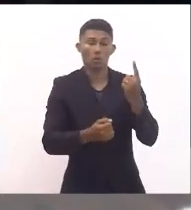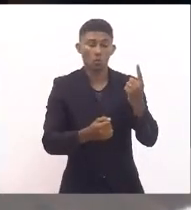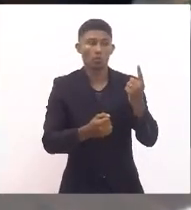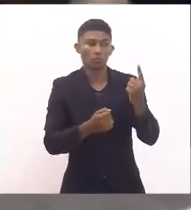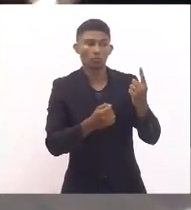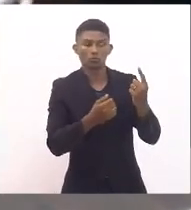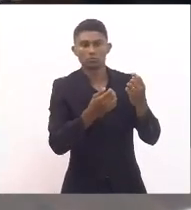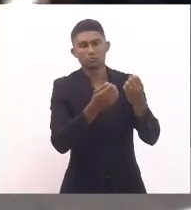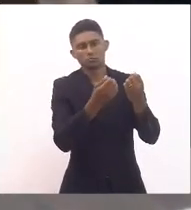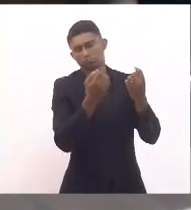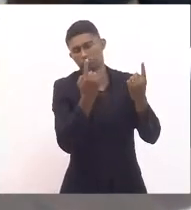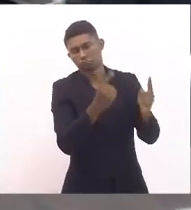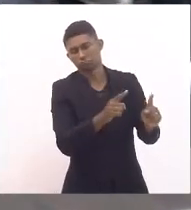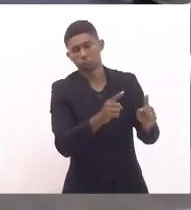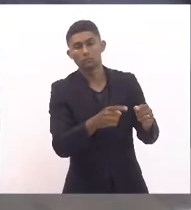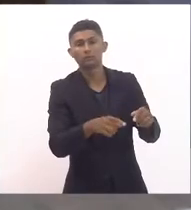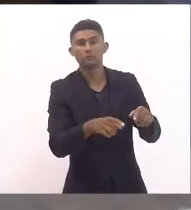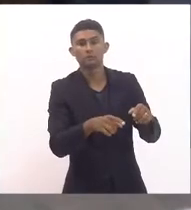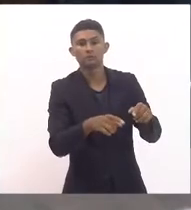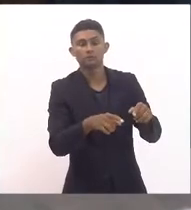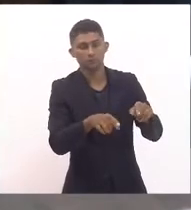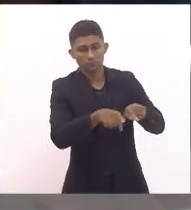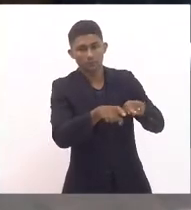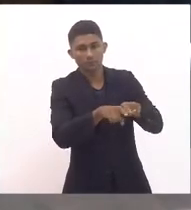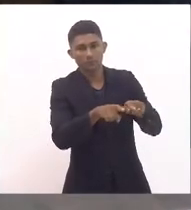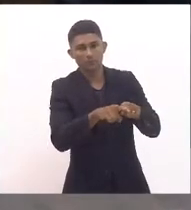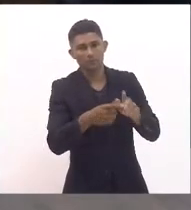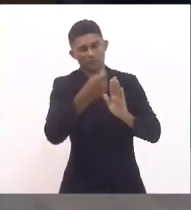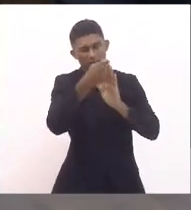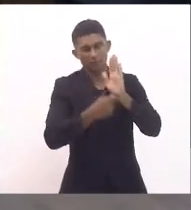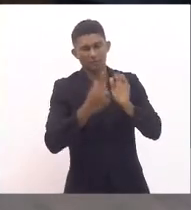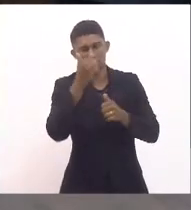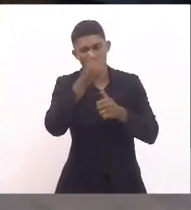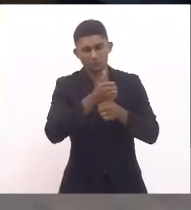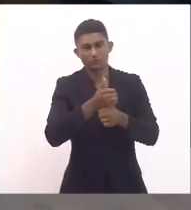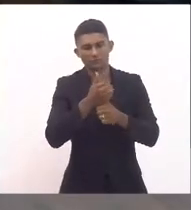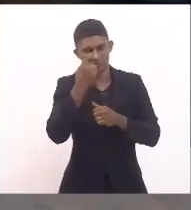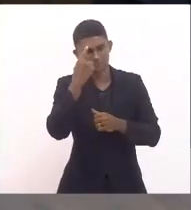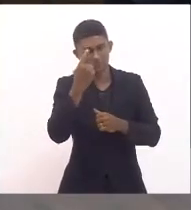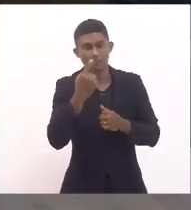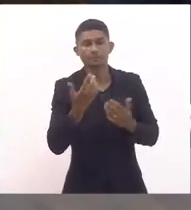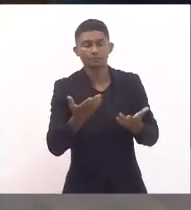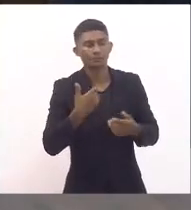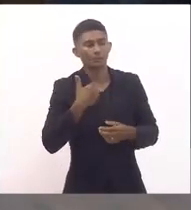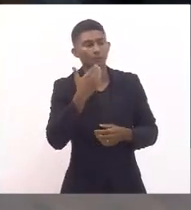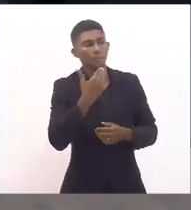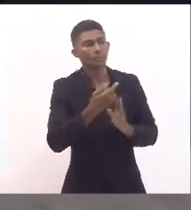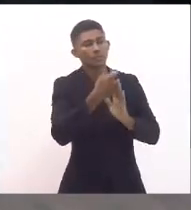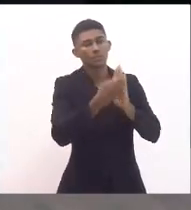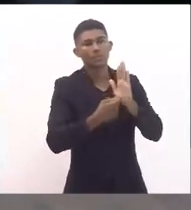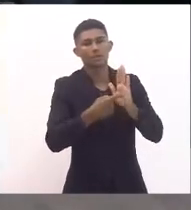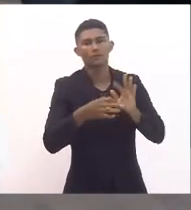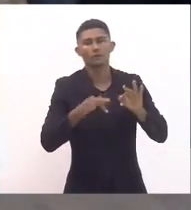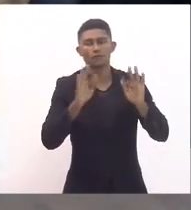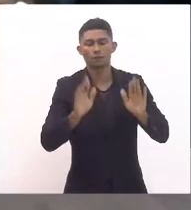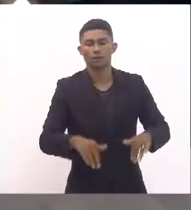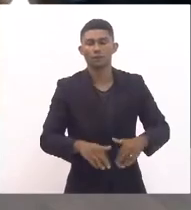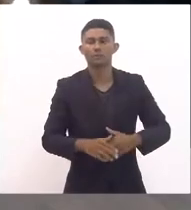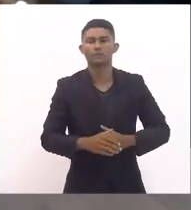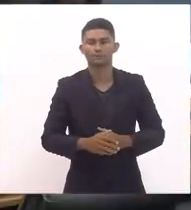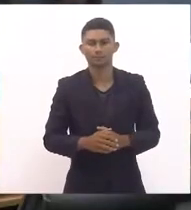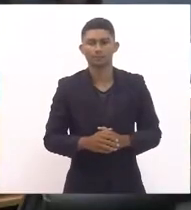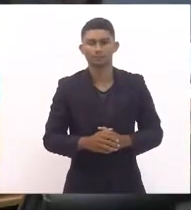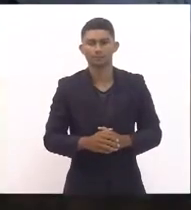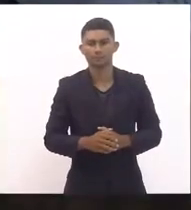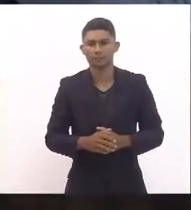contrário à emenda 1, concluindo por substitutivo, pedindo forma final de redação. Que